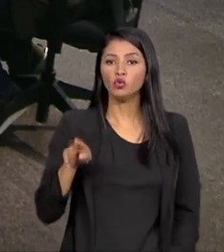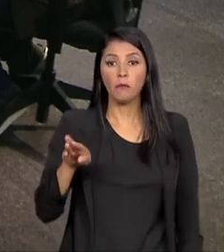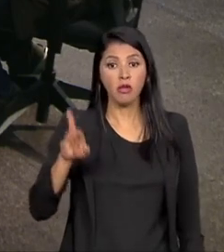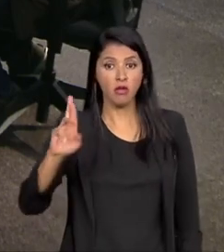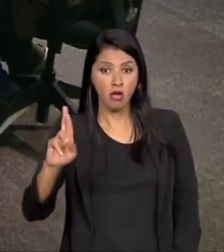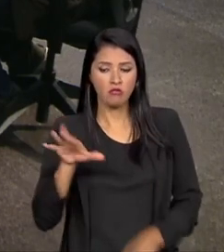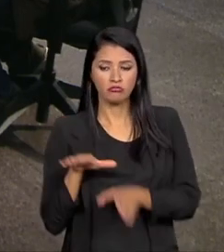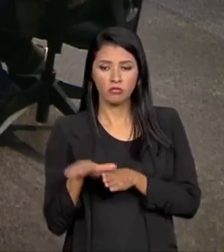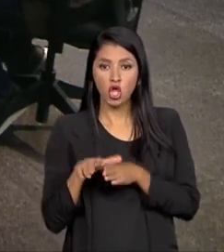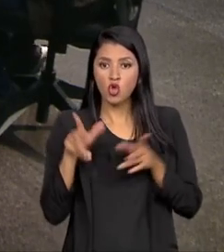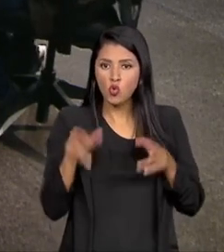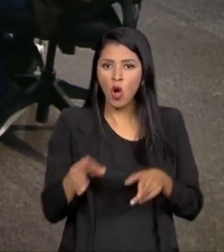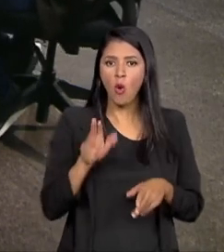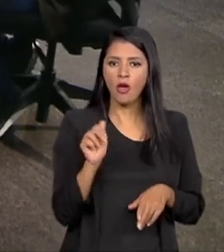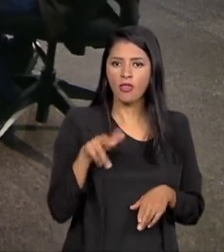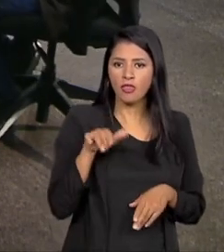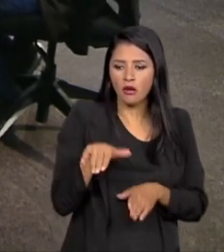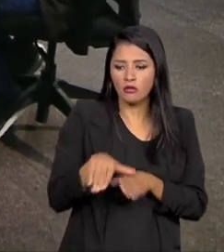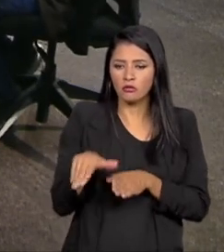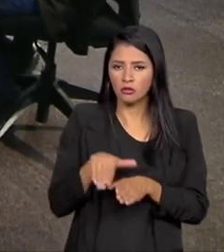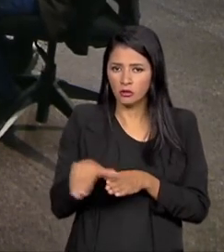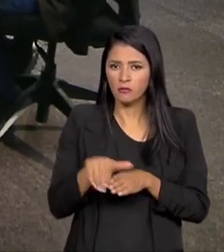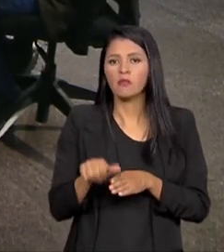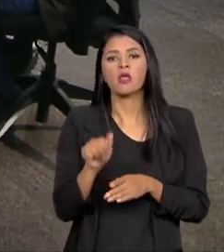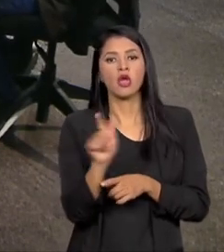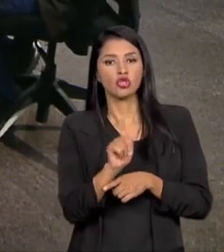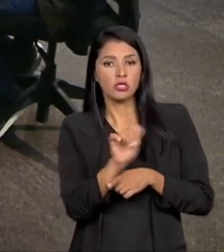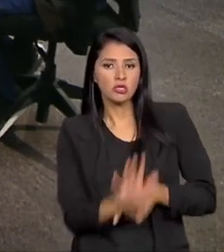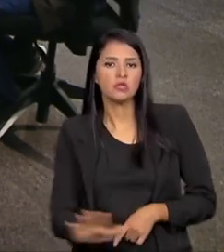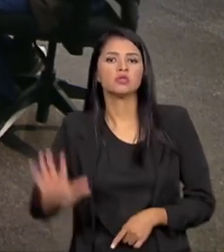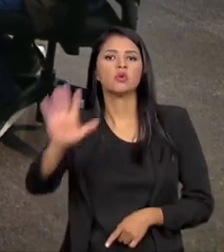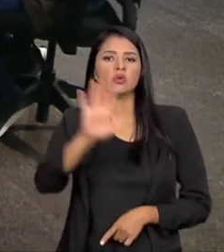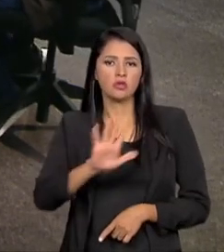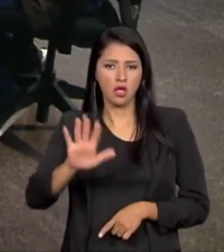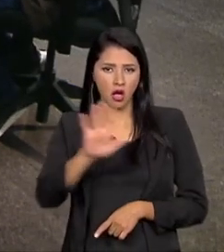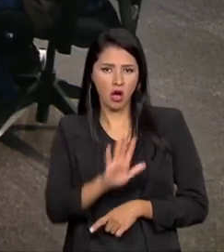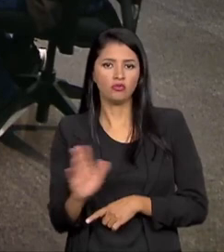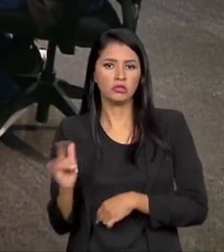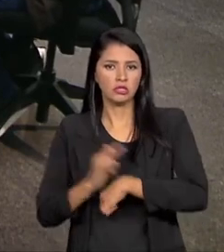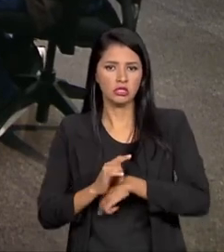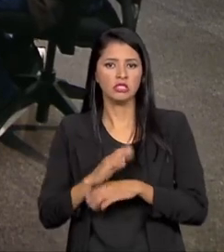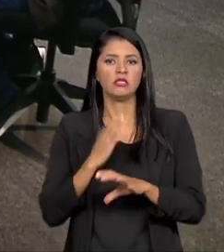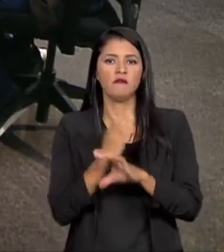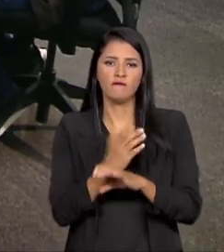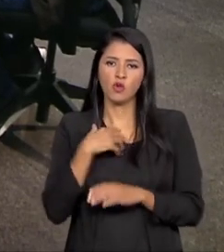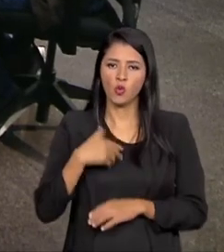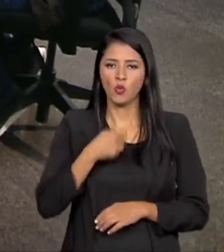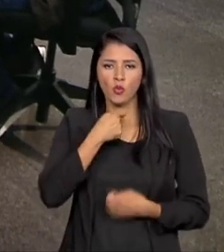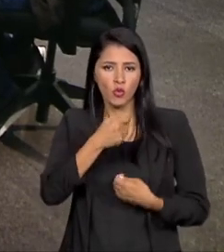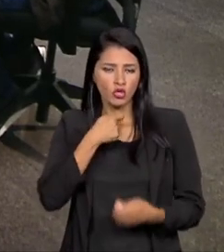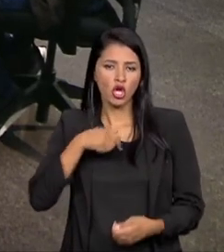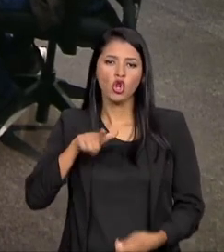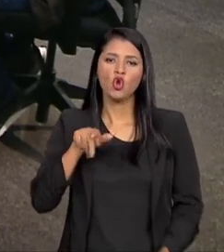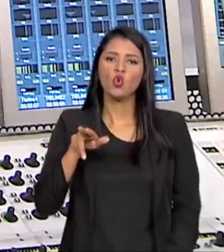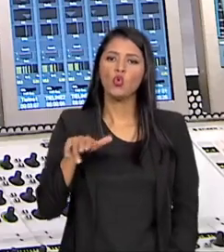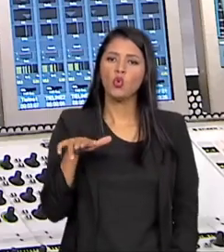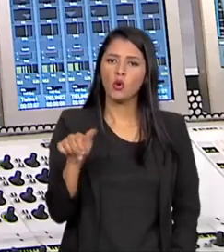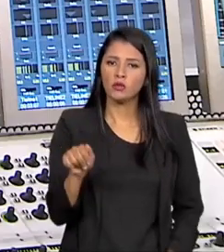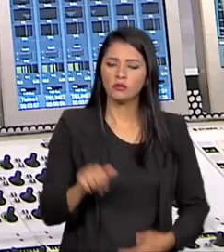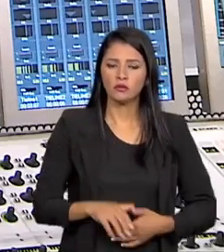recomendação da ANAC Agência Nacional de Aviação Civil reportagem Luana Karen